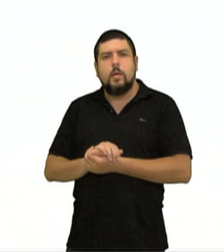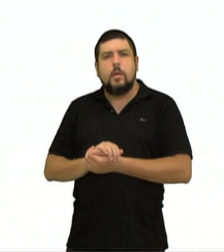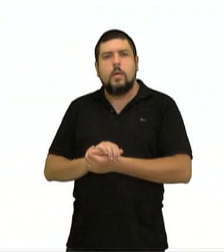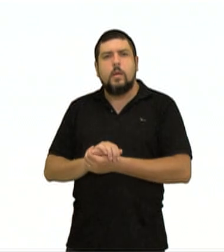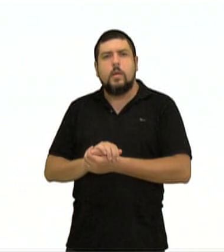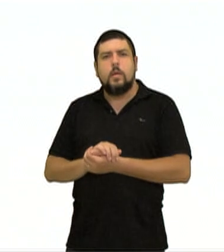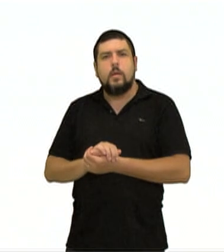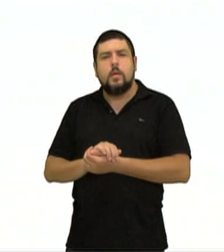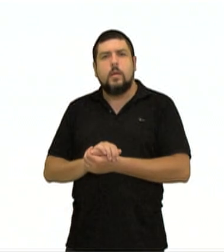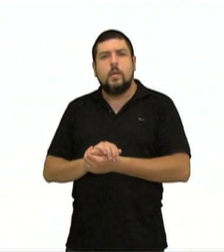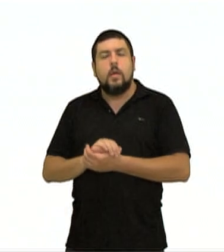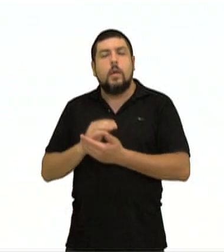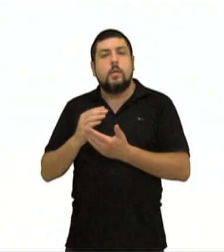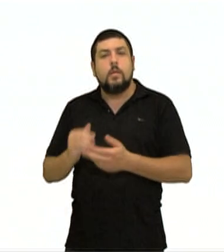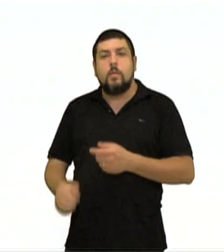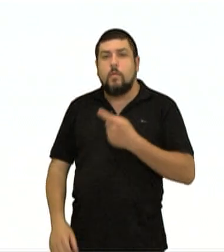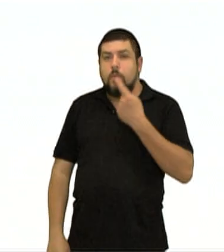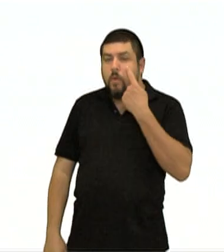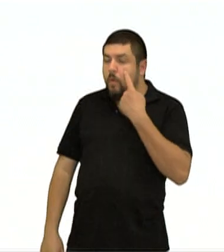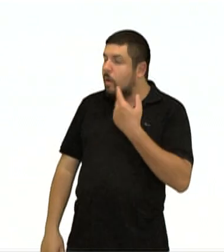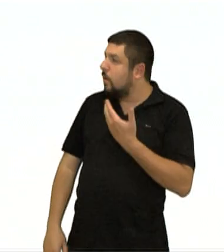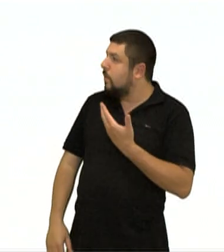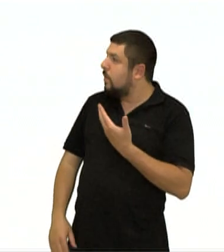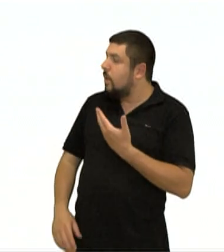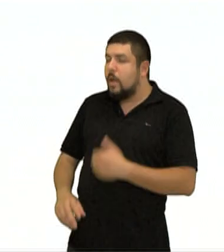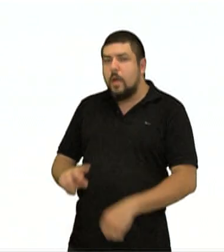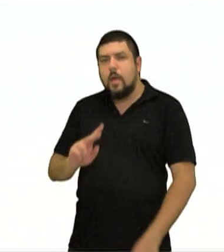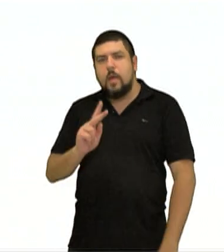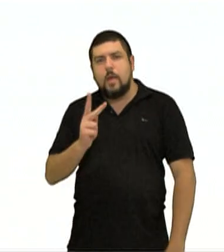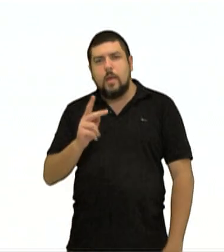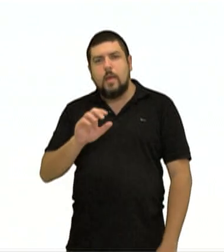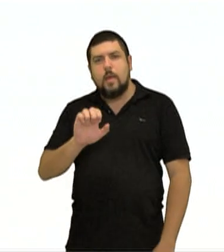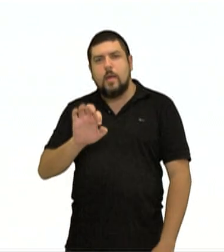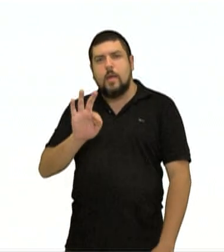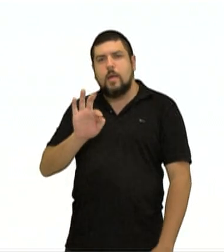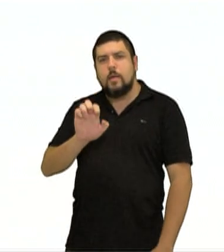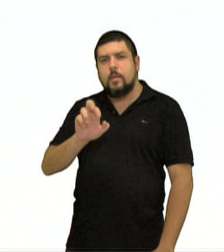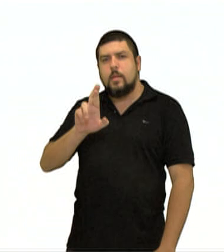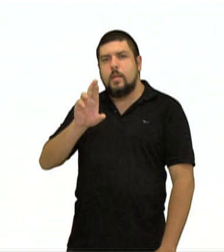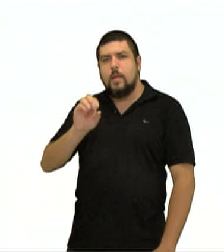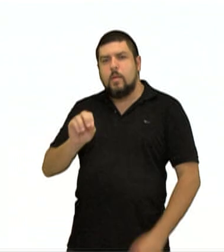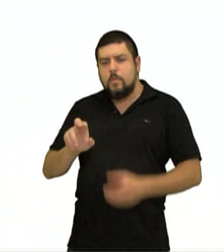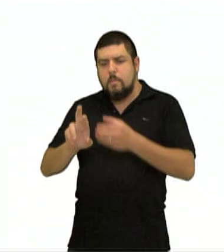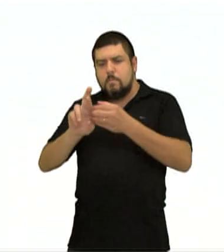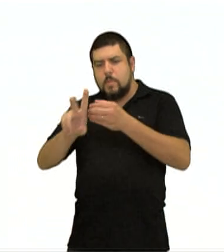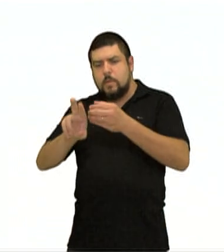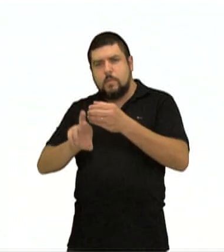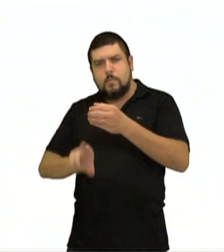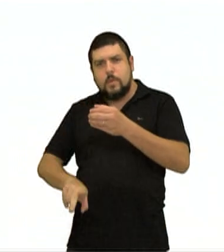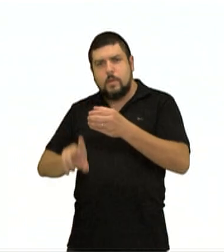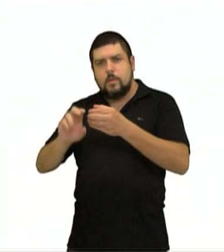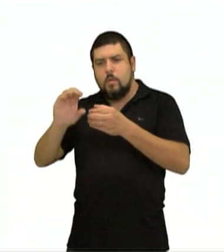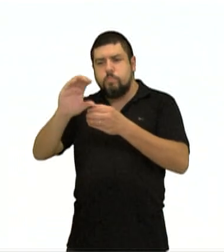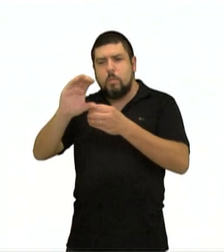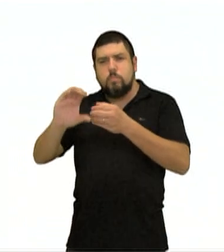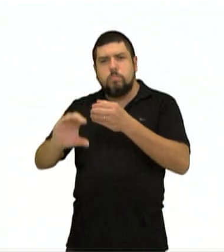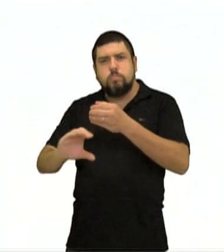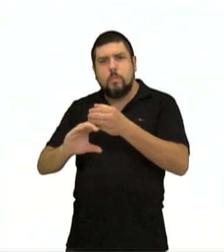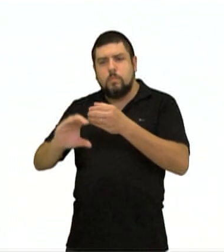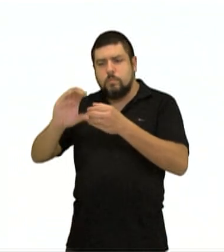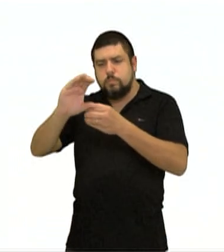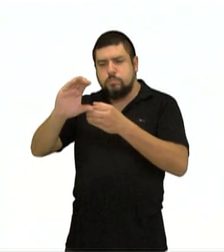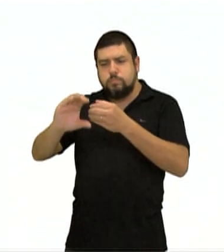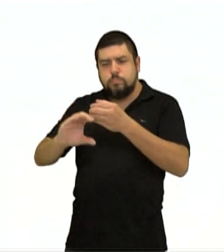heterogênea. Hetero, diferente. Um aspecto visual diferente. Eu vejo coisas